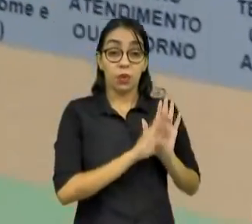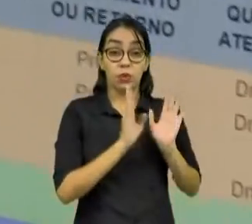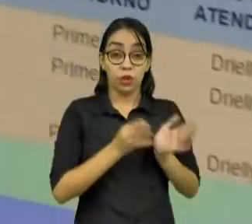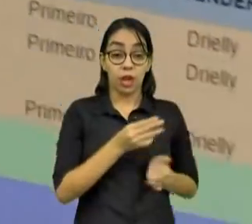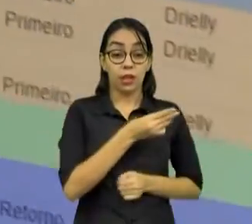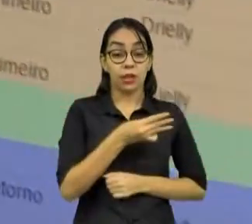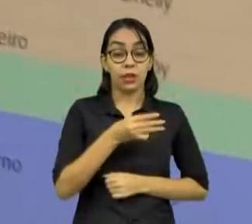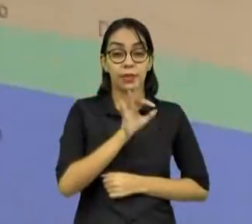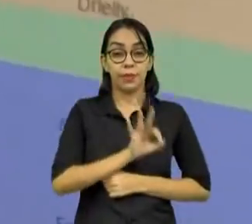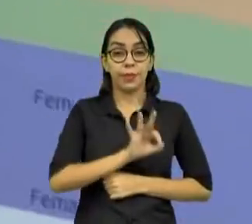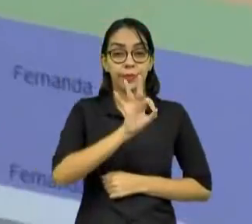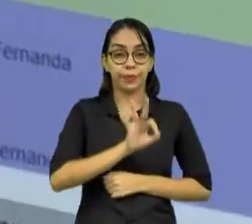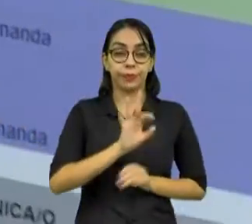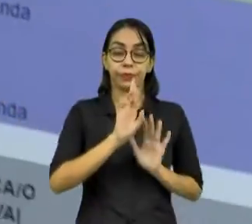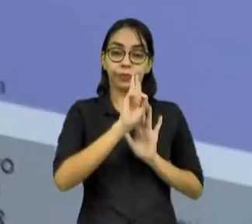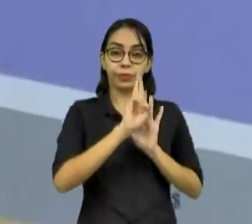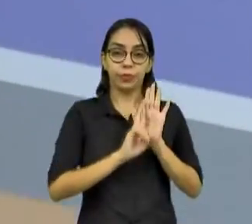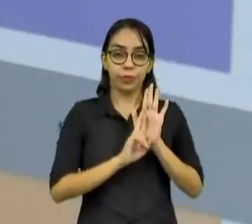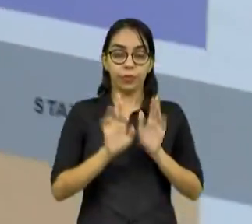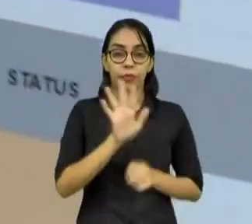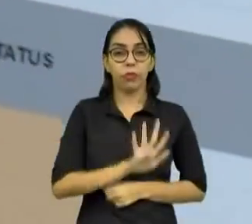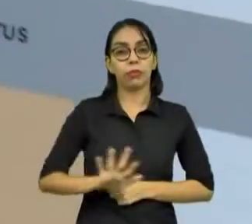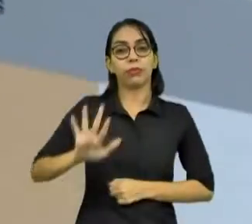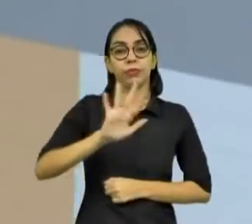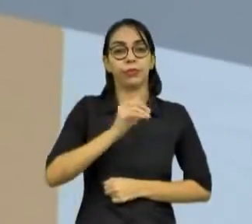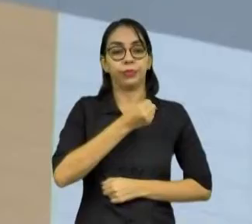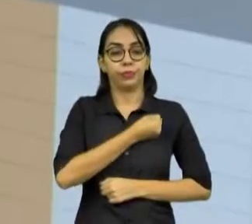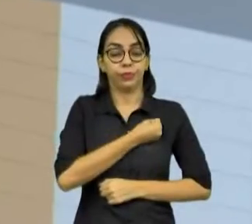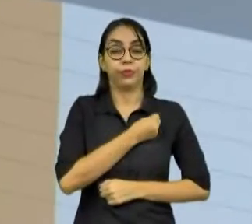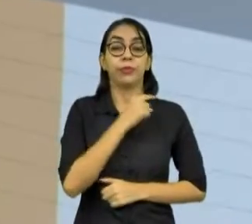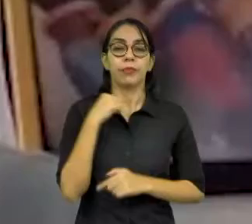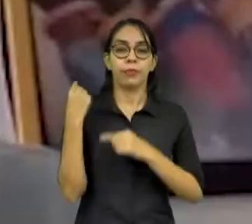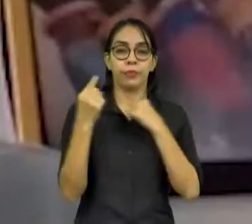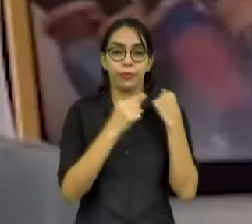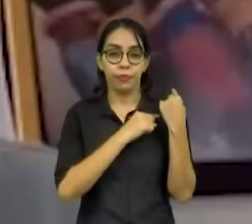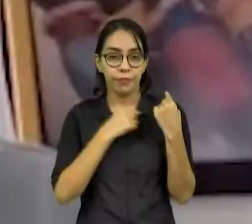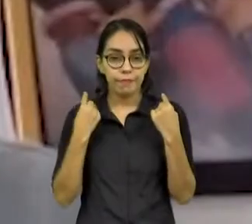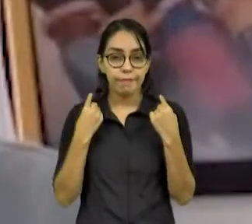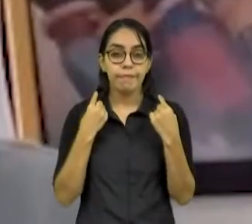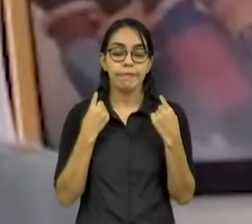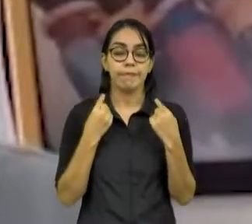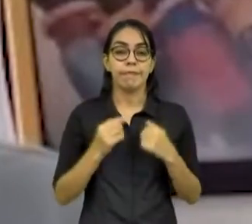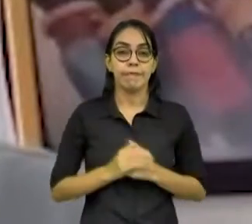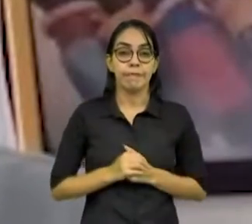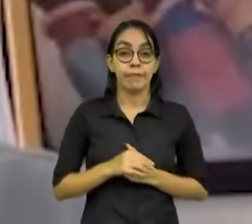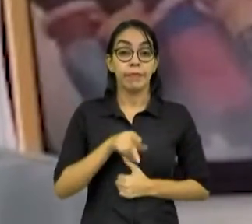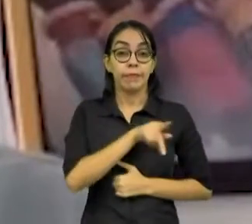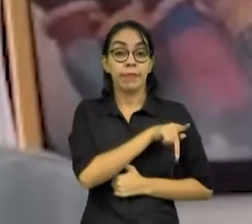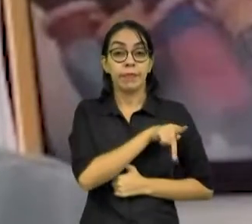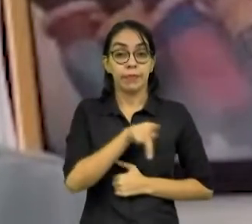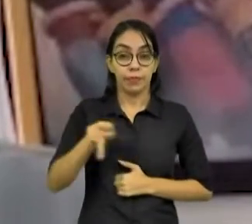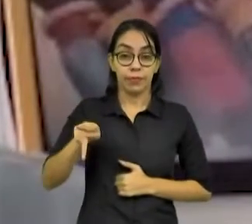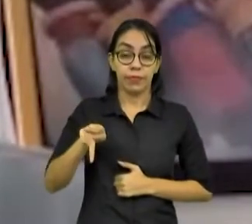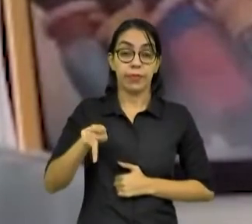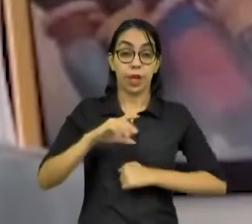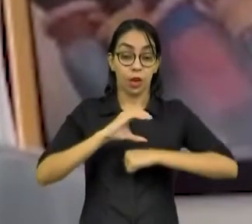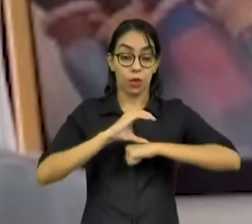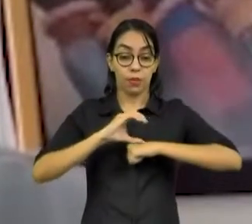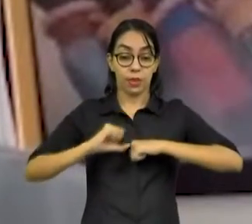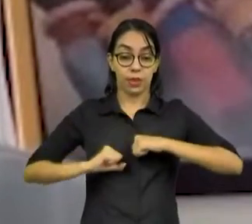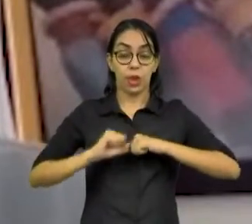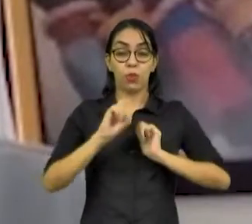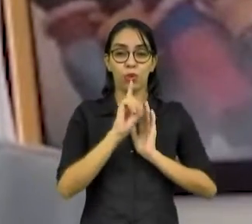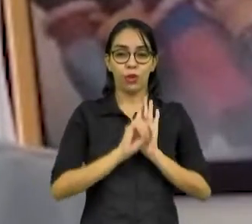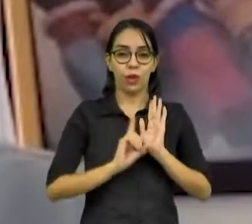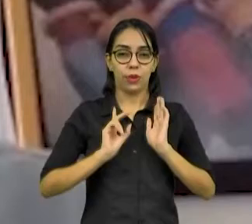do Observatório de Mortes e Violências contra LGBT. O presidente da Comissão de Direitos Humanos da Assembleia